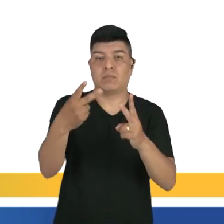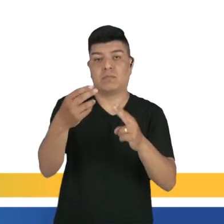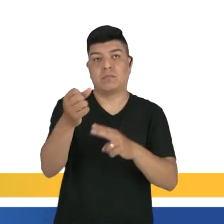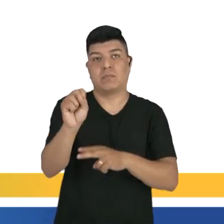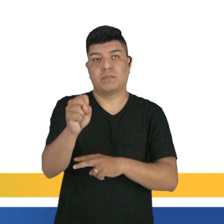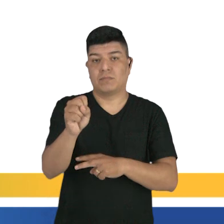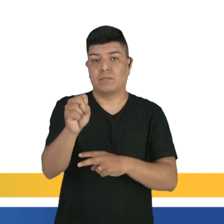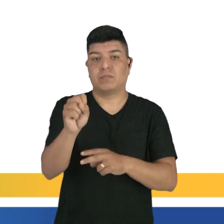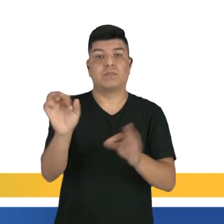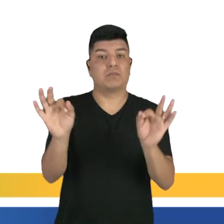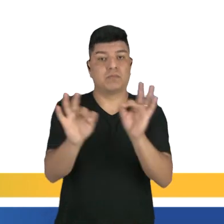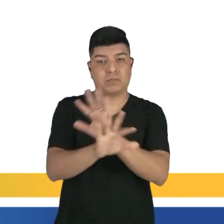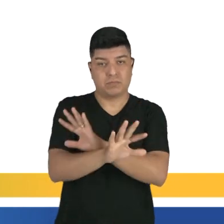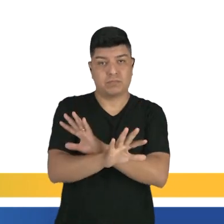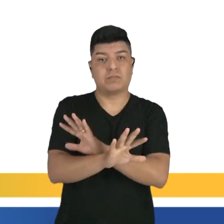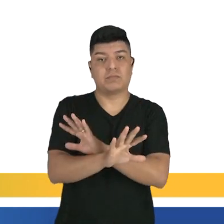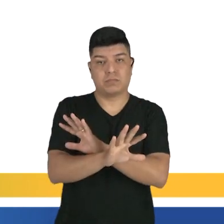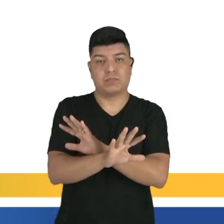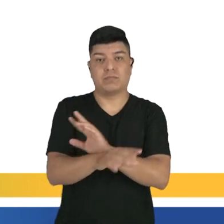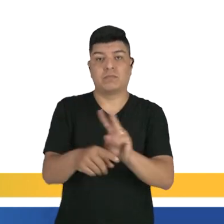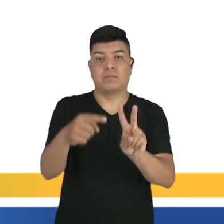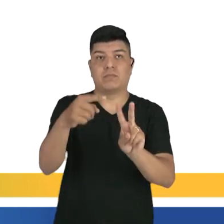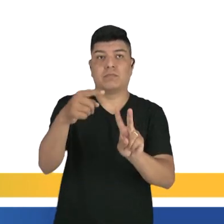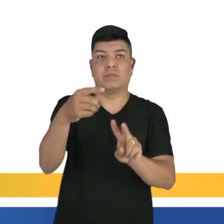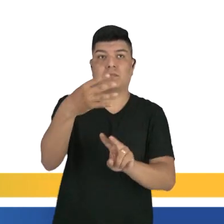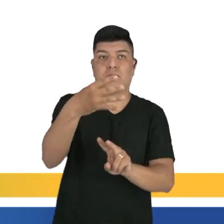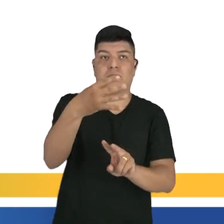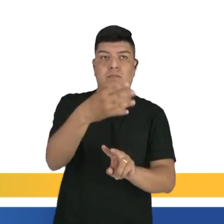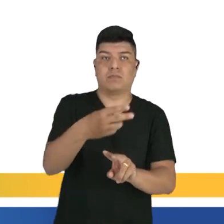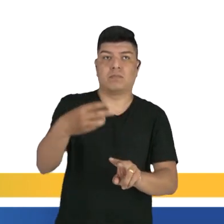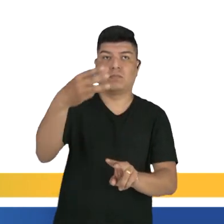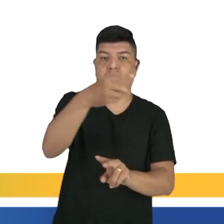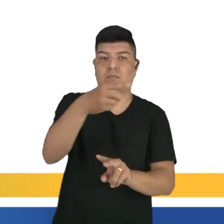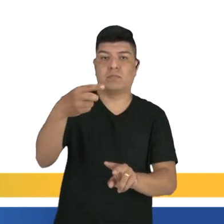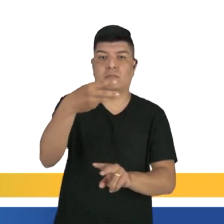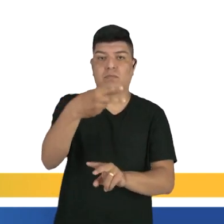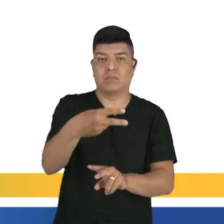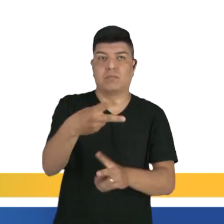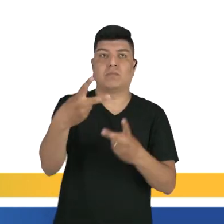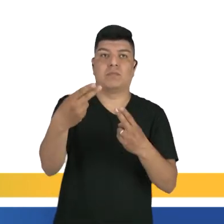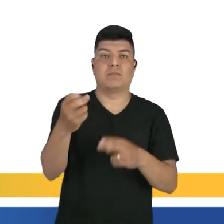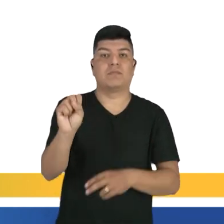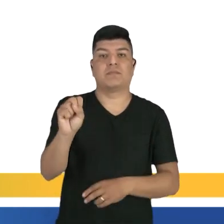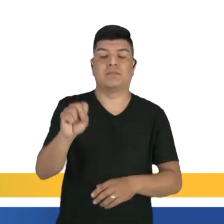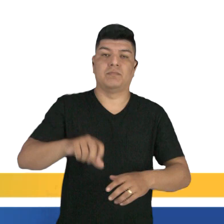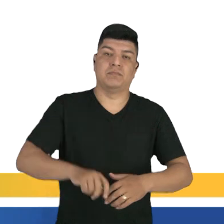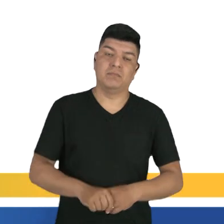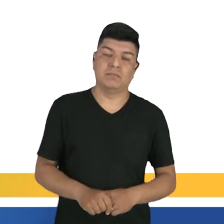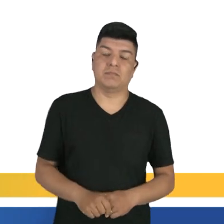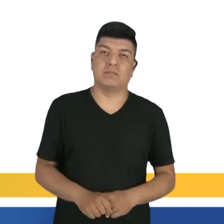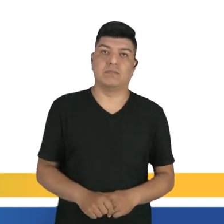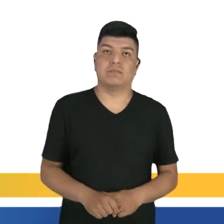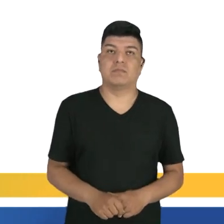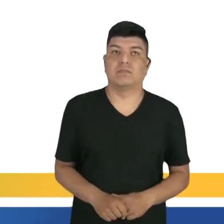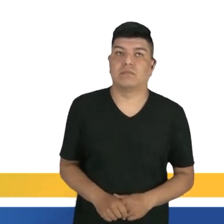64 é 8, né? Portanto, eu tenho aqui a potência 4 elevado a 3 sobre 2 dá 8.